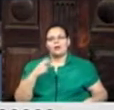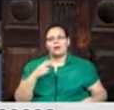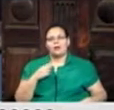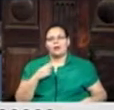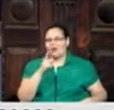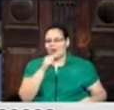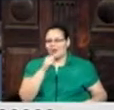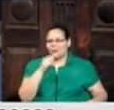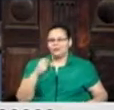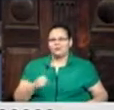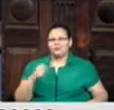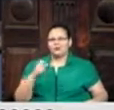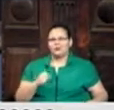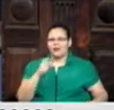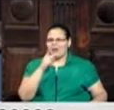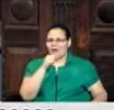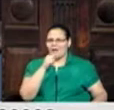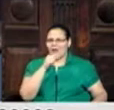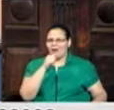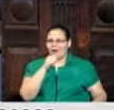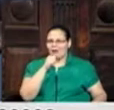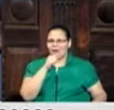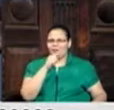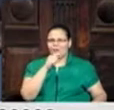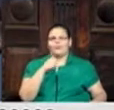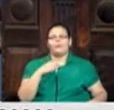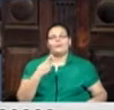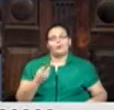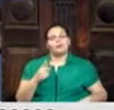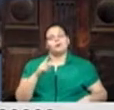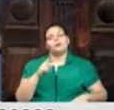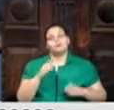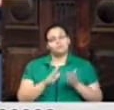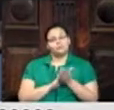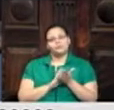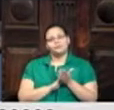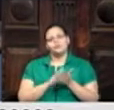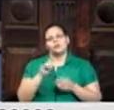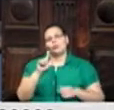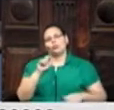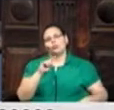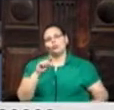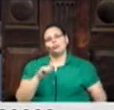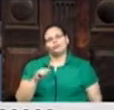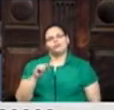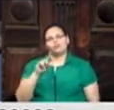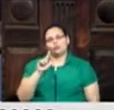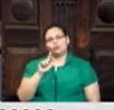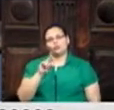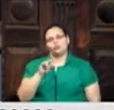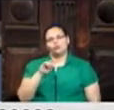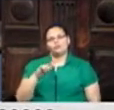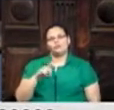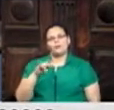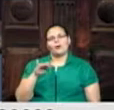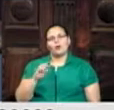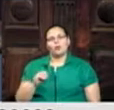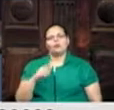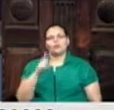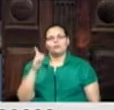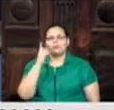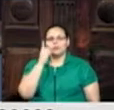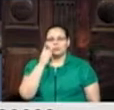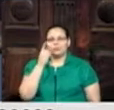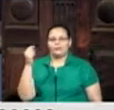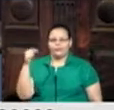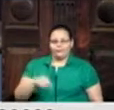ver, né? A água, primeiramente, parabenizar o deputado Luiz Paulo, os demais deputados que estiveram hoje pela